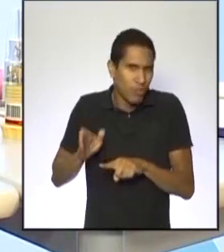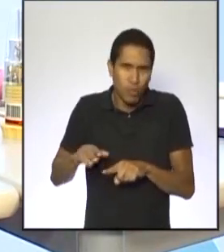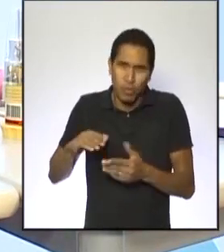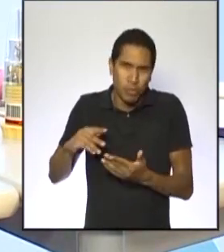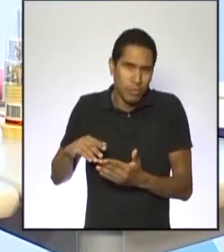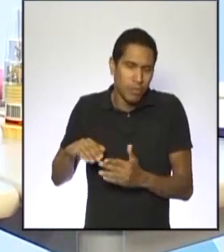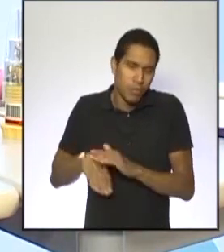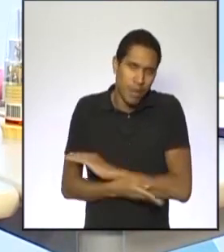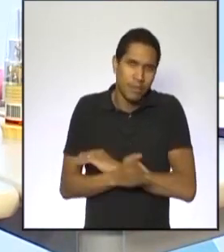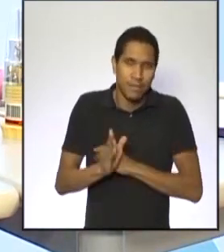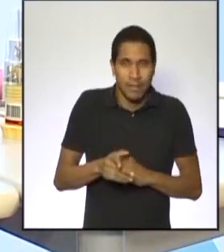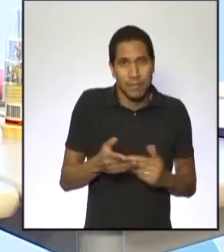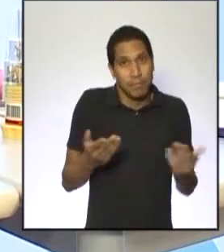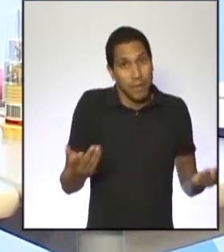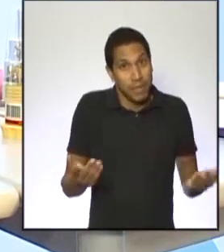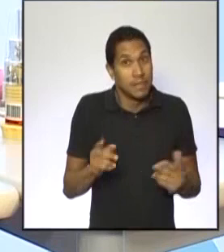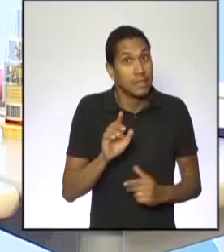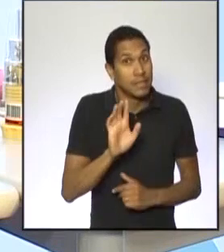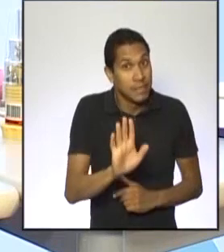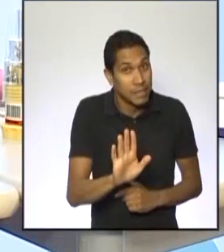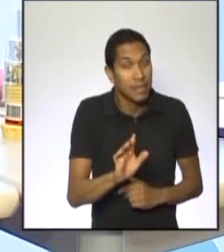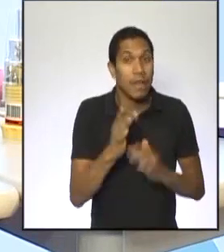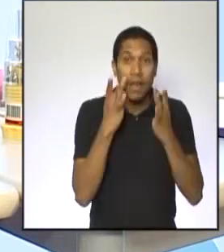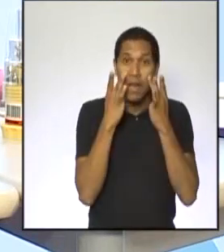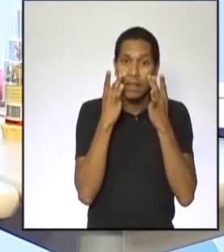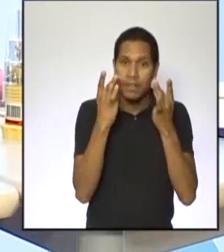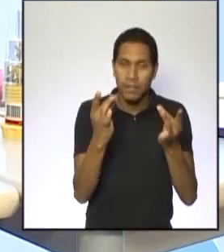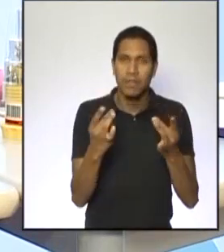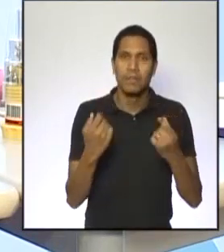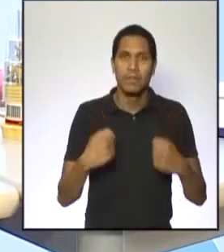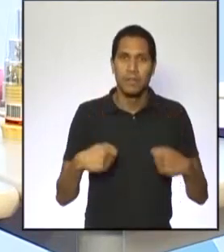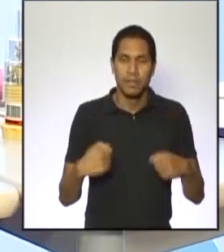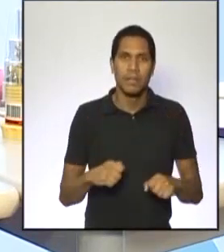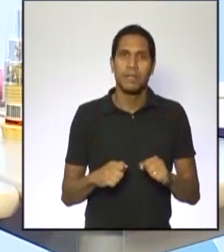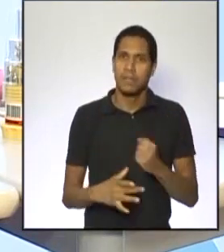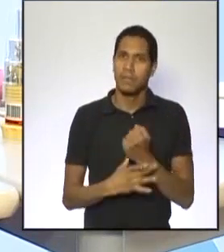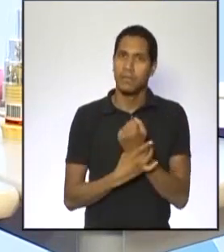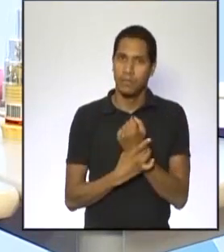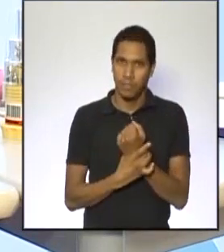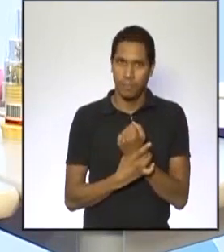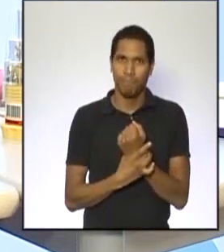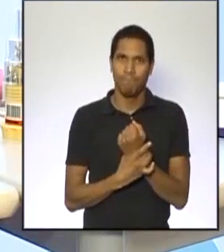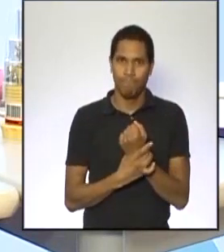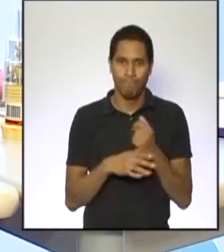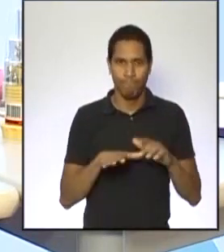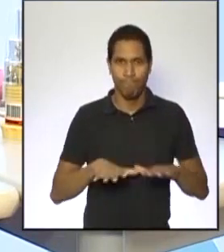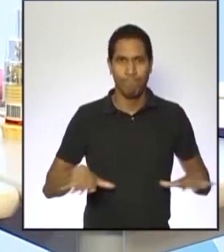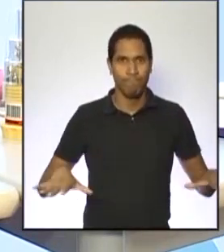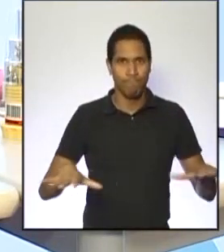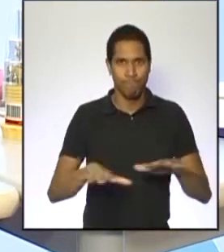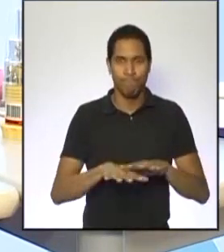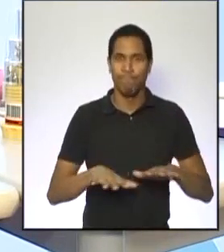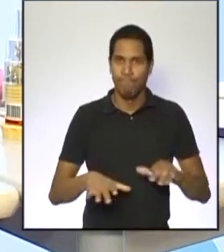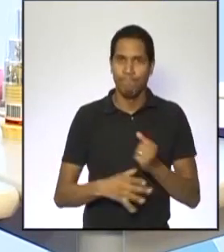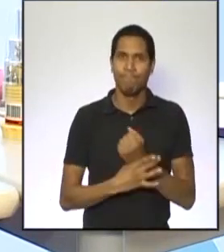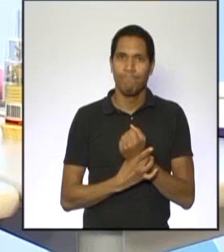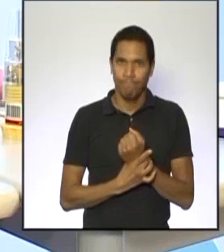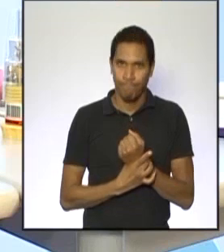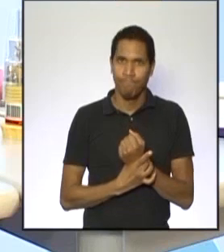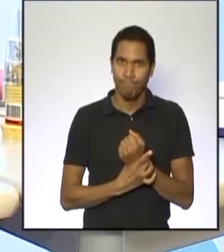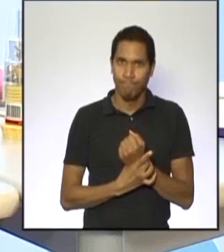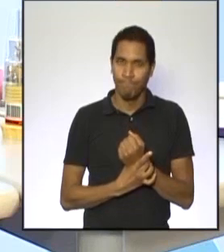sempre preza quando a gente faz trabalhos mão na massa é a questão da segurança do nosso espaço. Então, se vocês